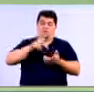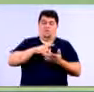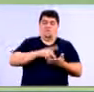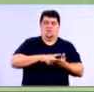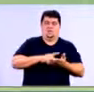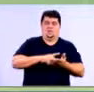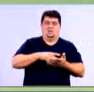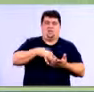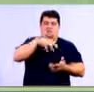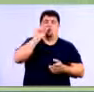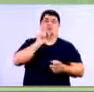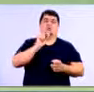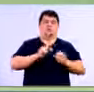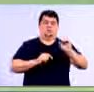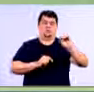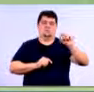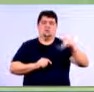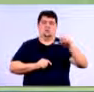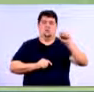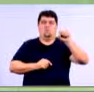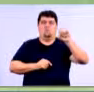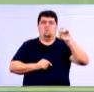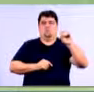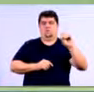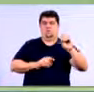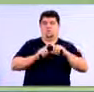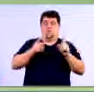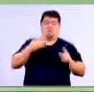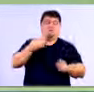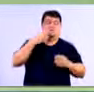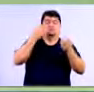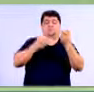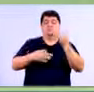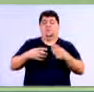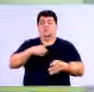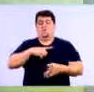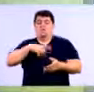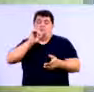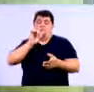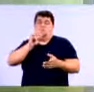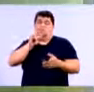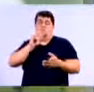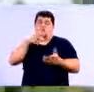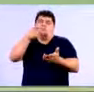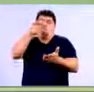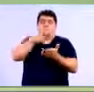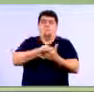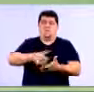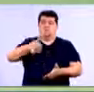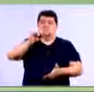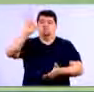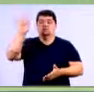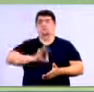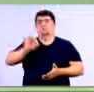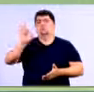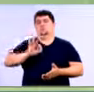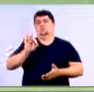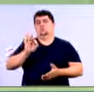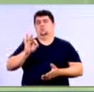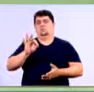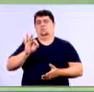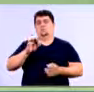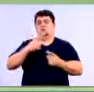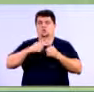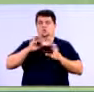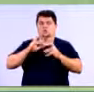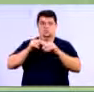0,80. Se na negociação o banco falasse assim, olha, eu vou pagar 100% do que